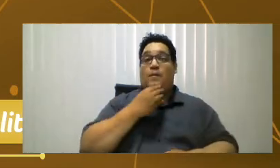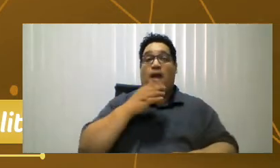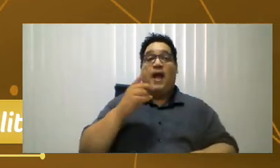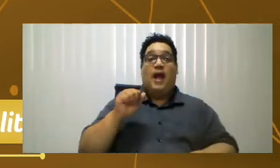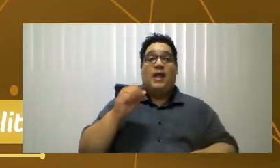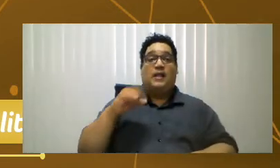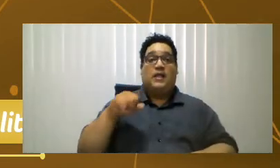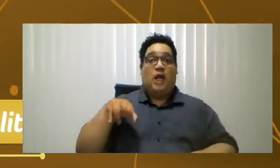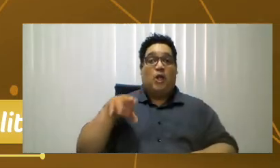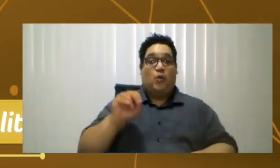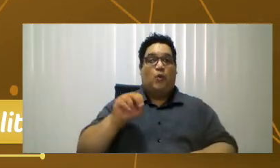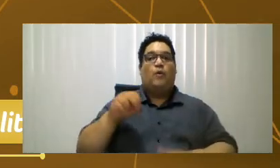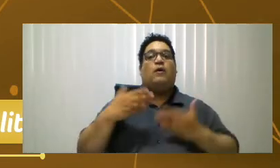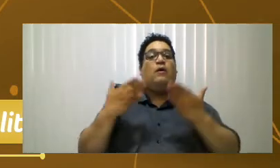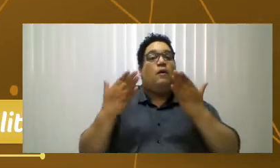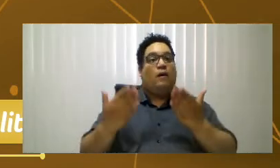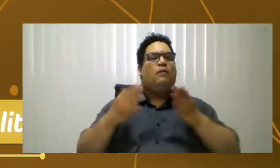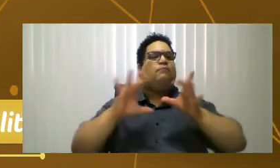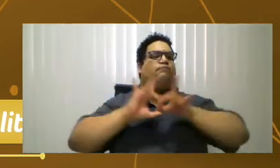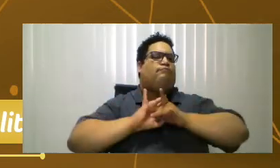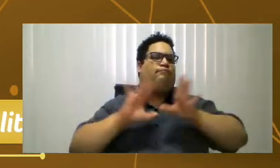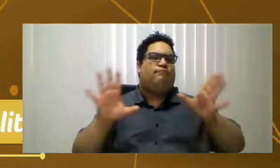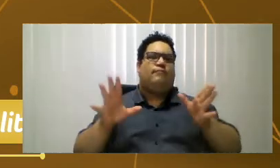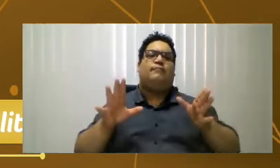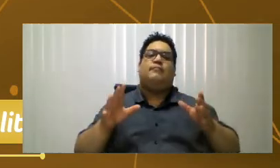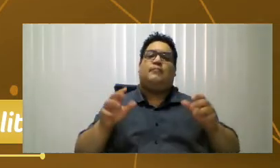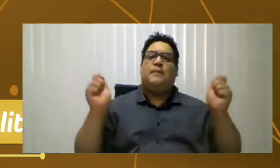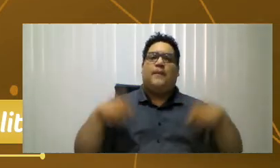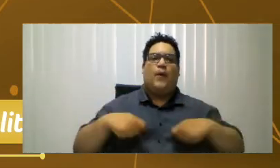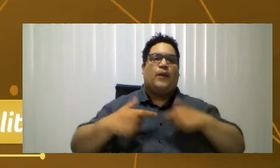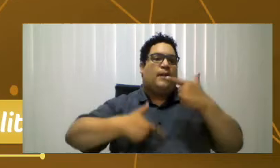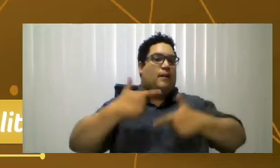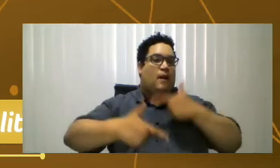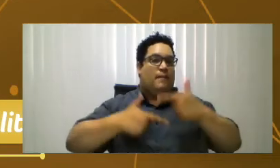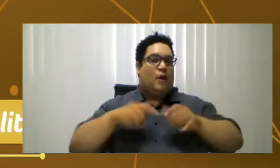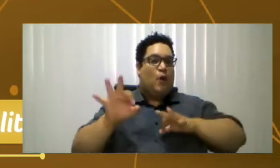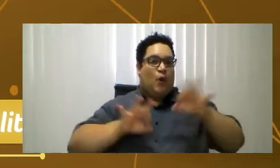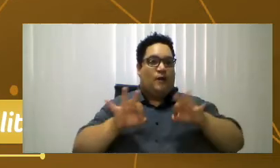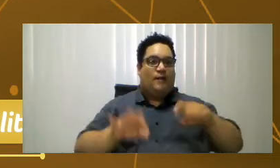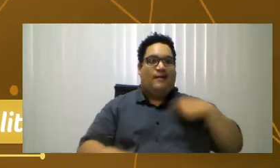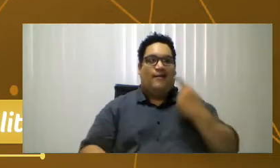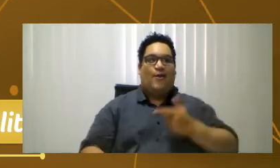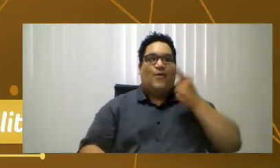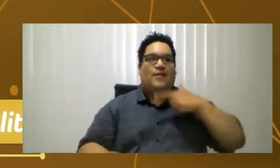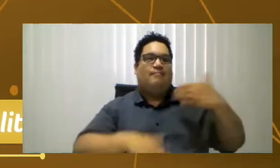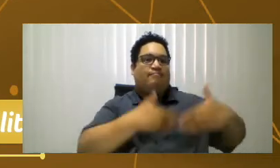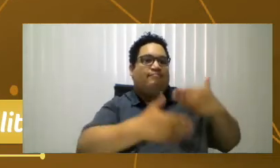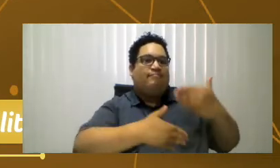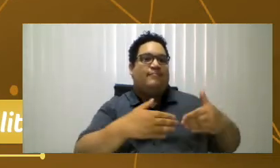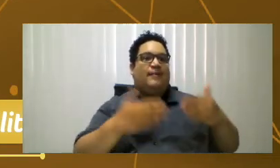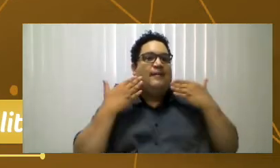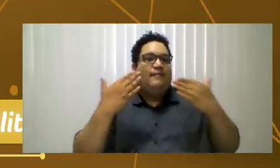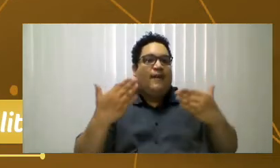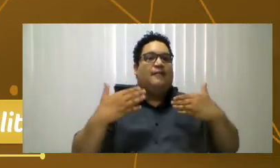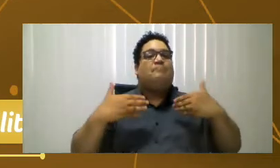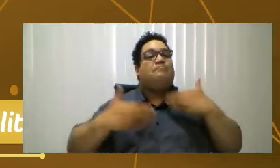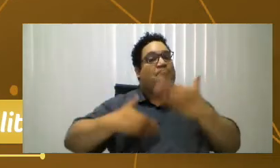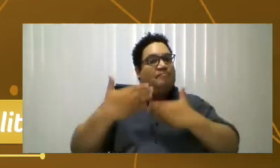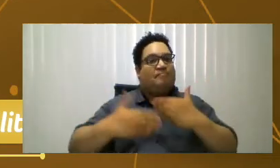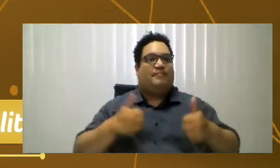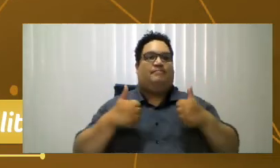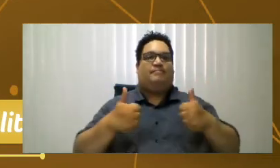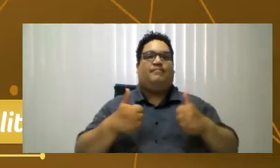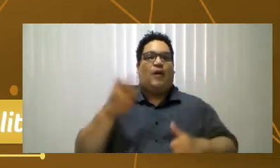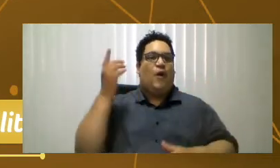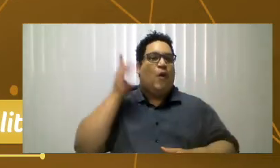nos coloca realmente assim bem à vontade para desenvolver um trabalho e a gente consegue fluir, consegue ir em frente. É realmente espetacular